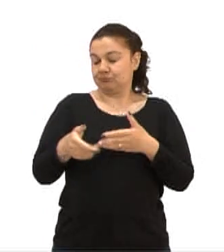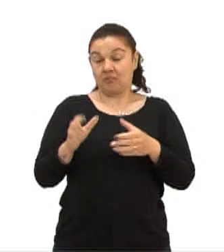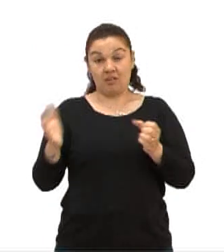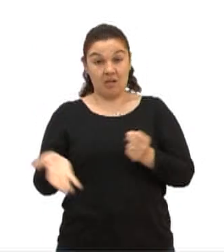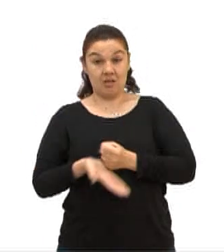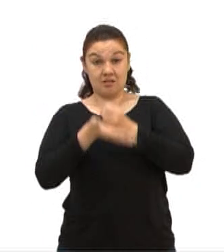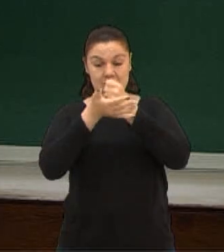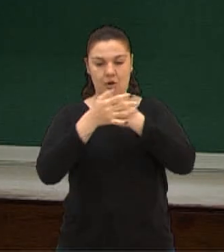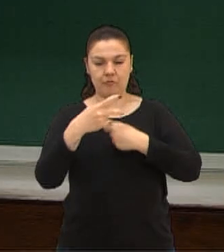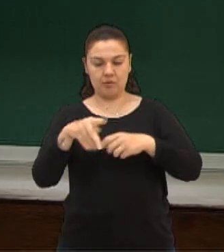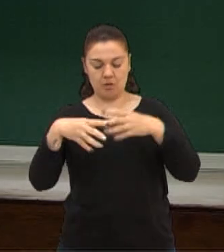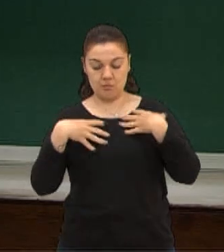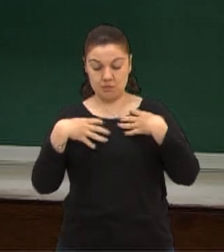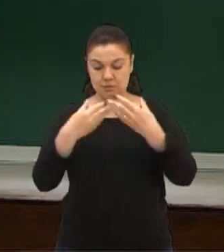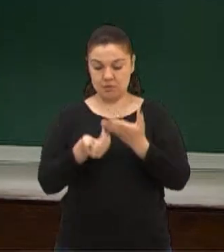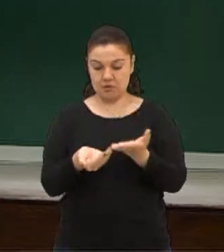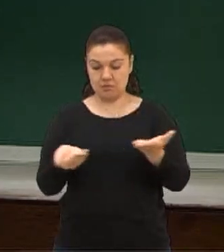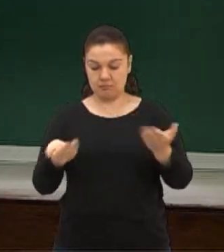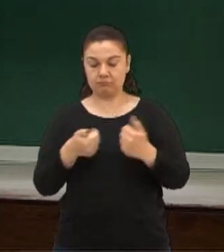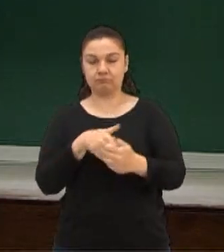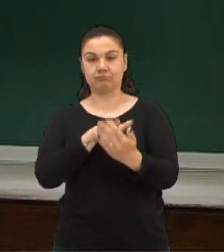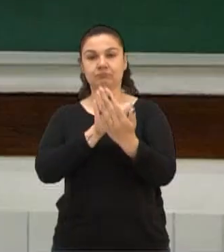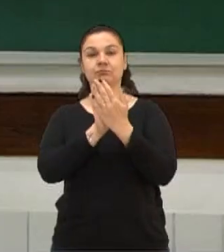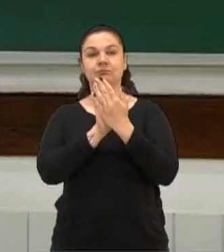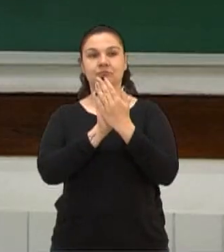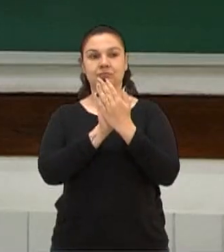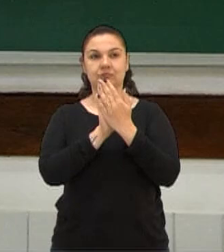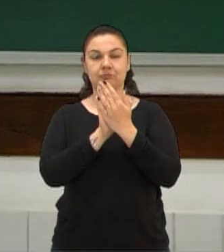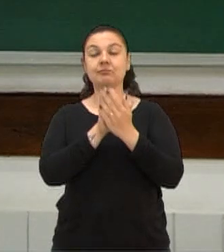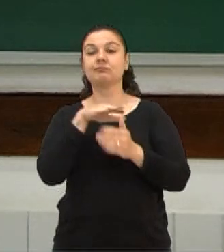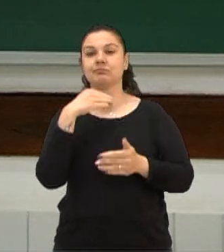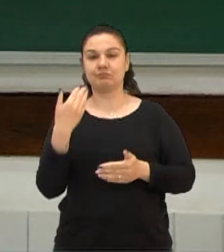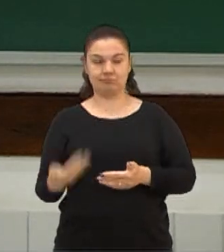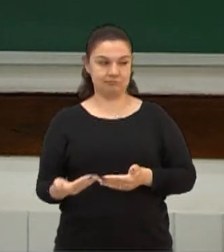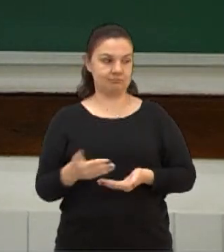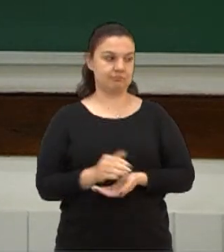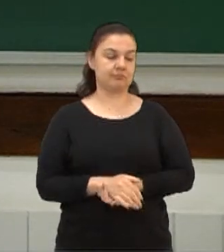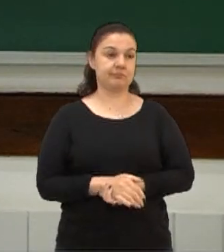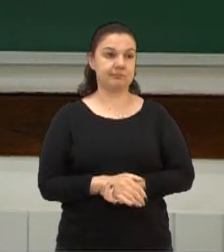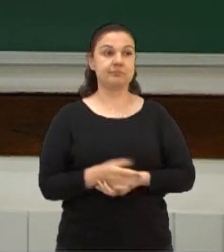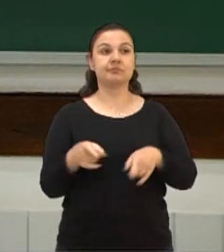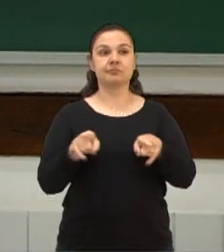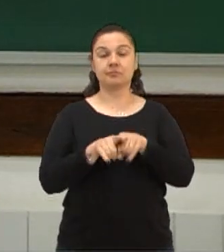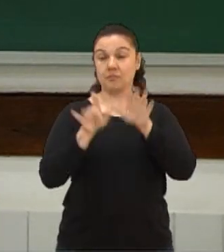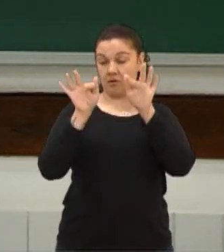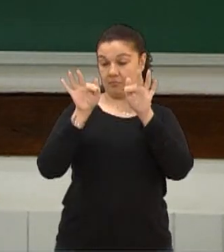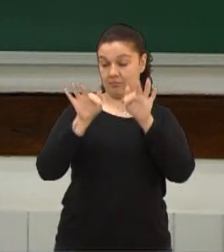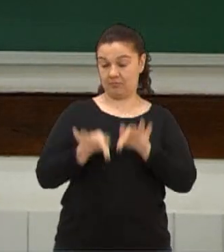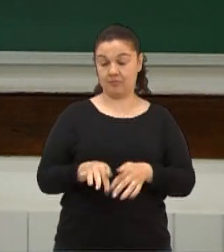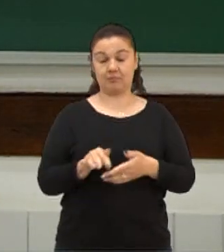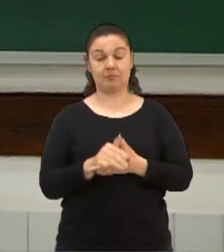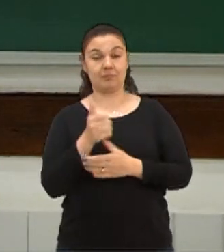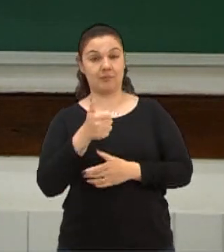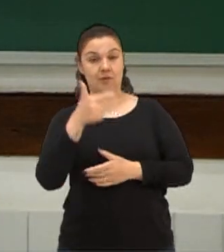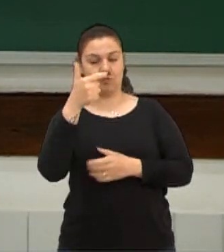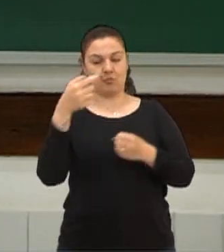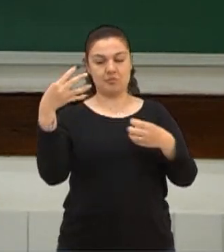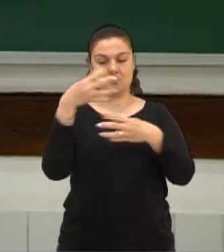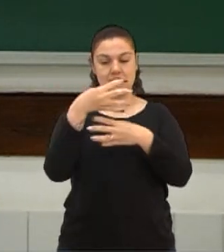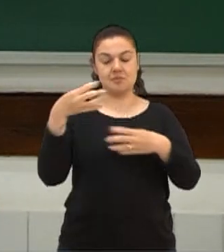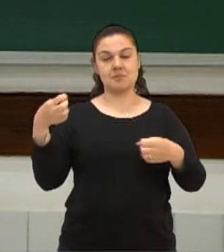salva a prole que o enfrenta se te abate. E assim termina o soneto 12